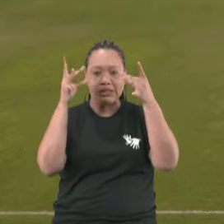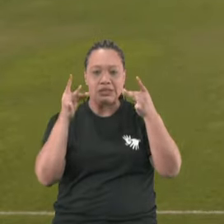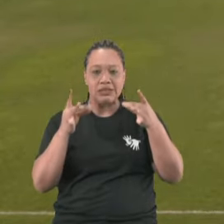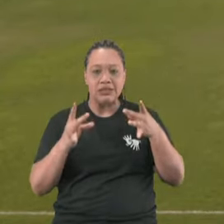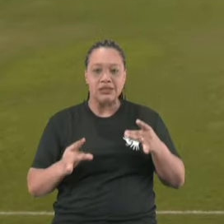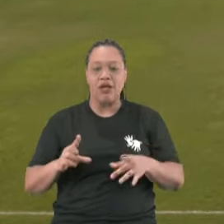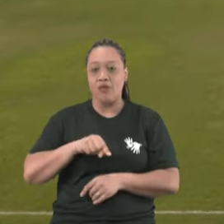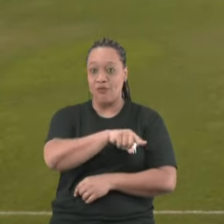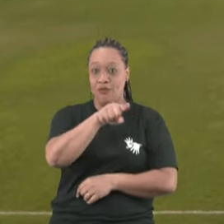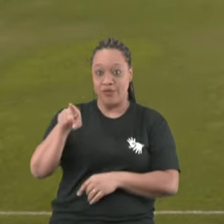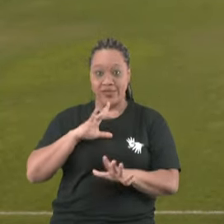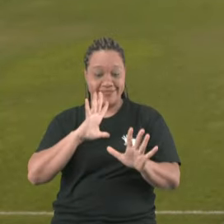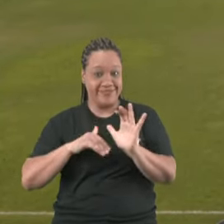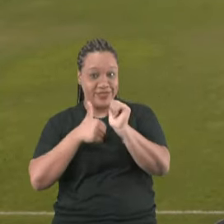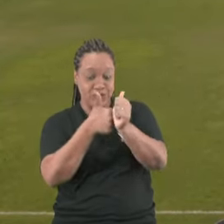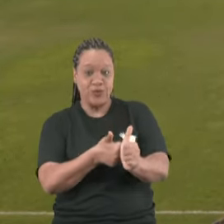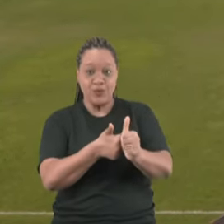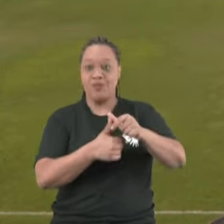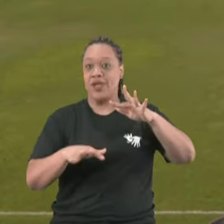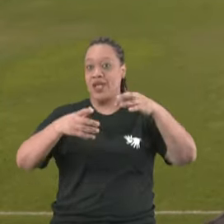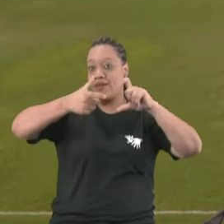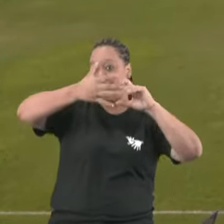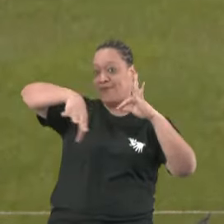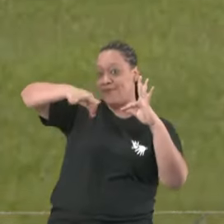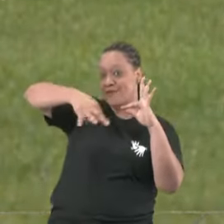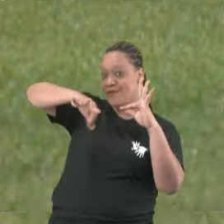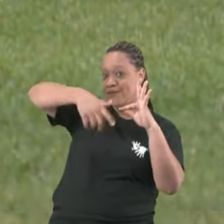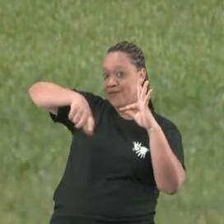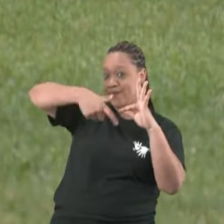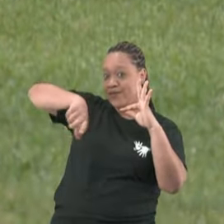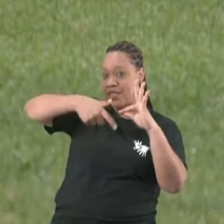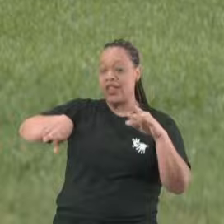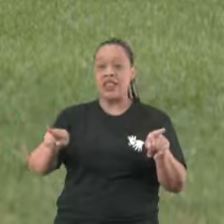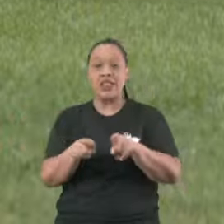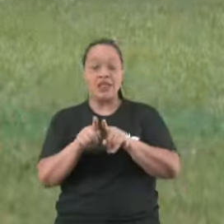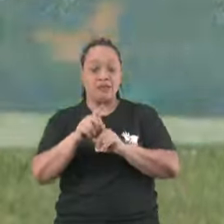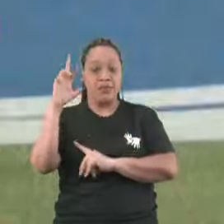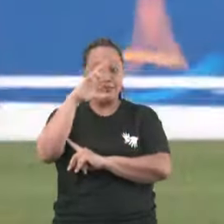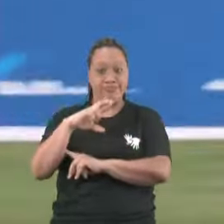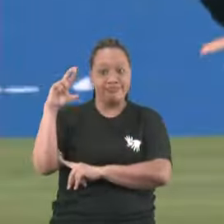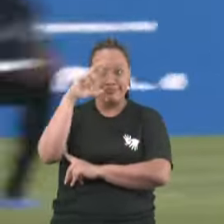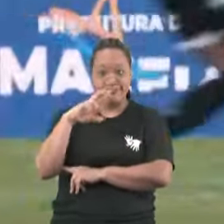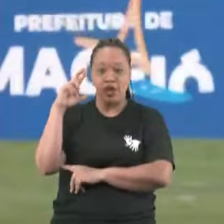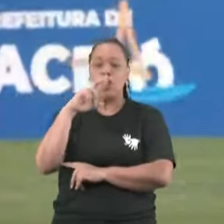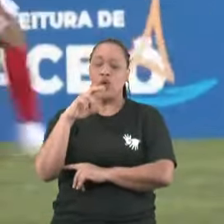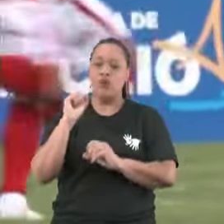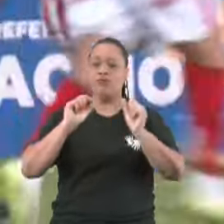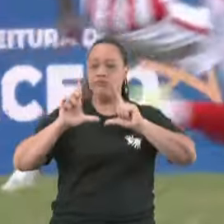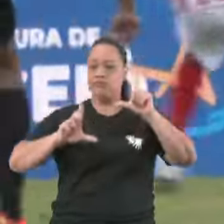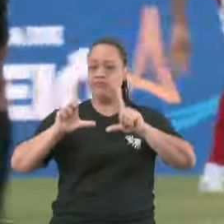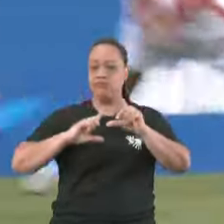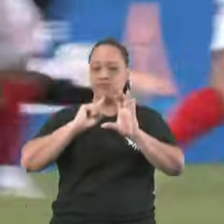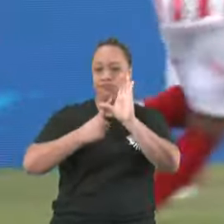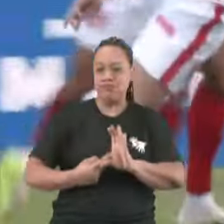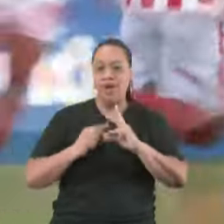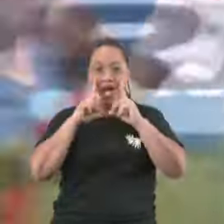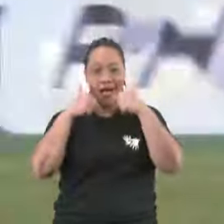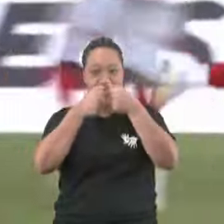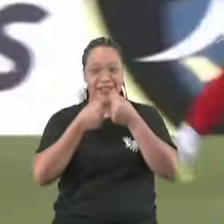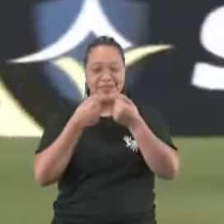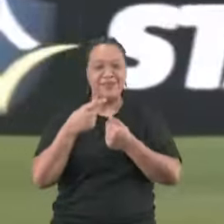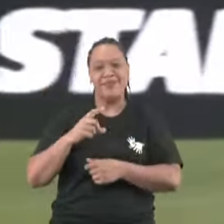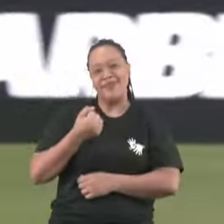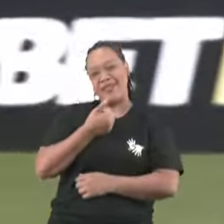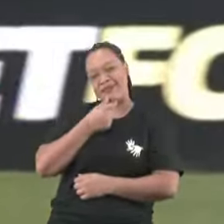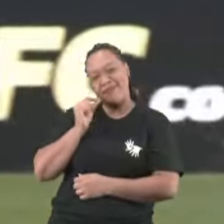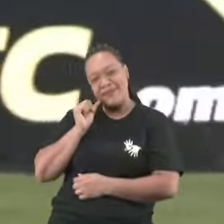você que nos acompanha na FAF TV e também na tela da Band. Campeonato Alagoano 2024 é massa. Vamos ali, voltamos já já.